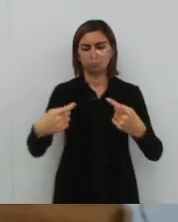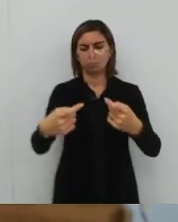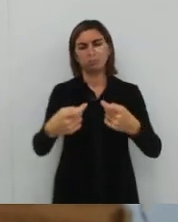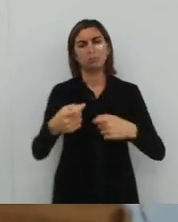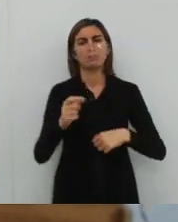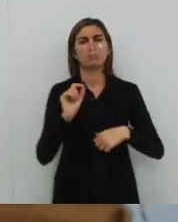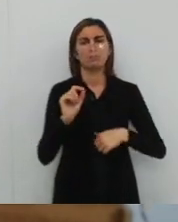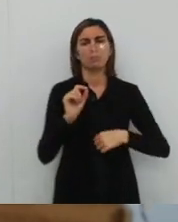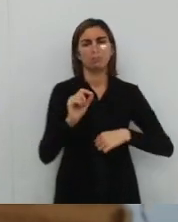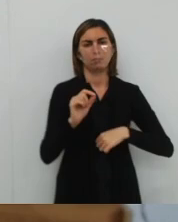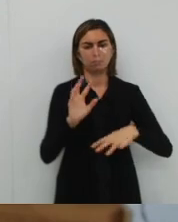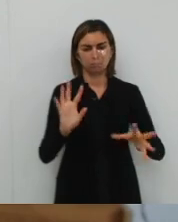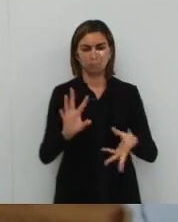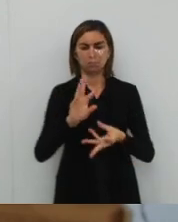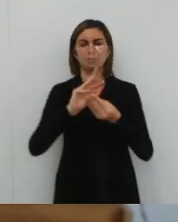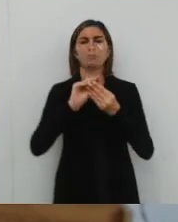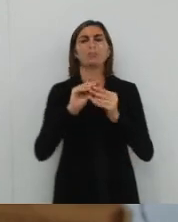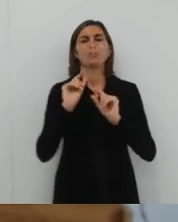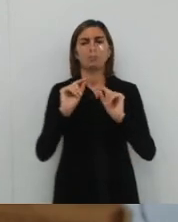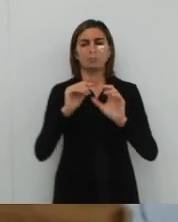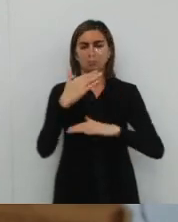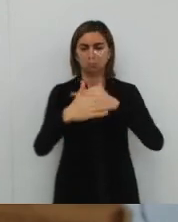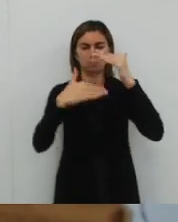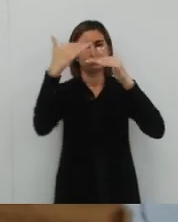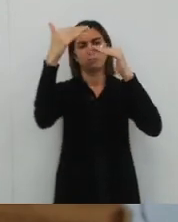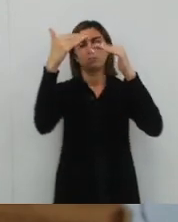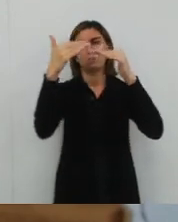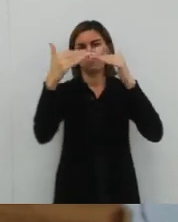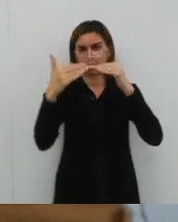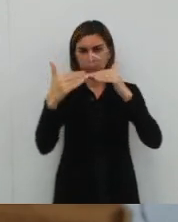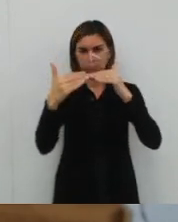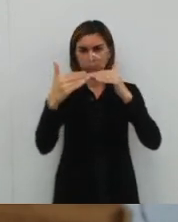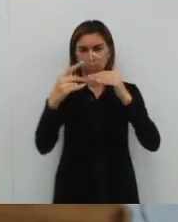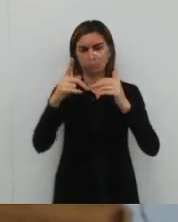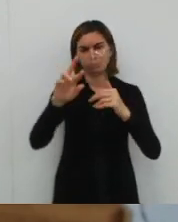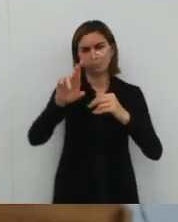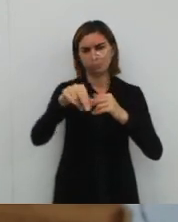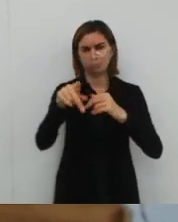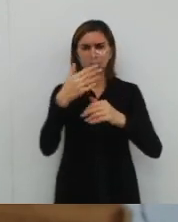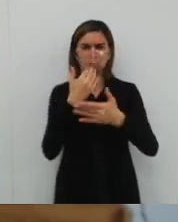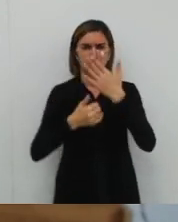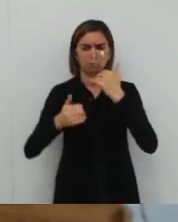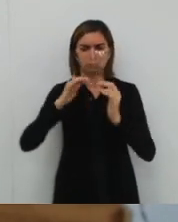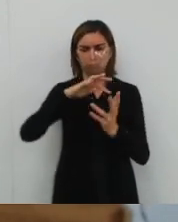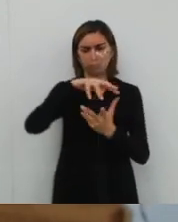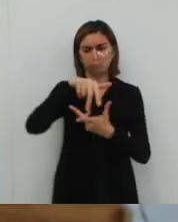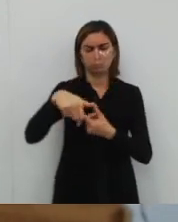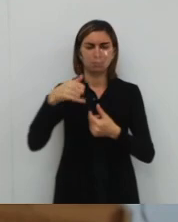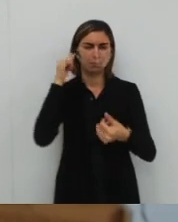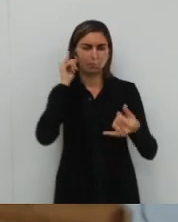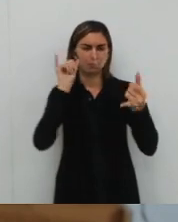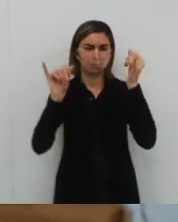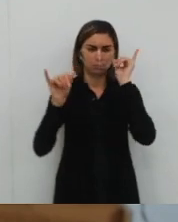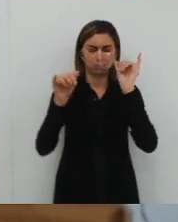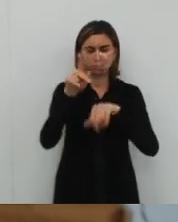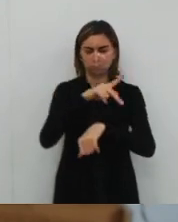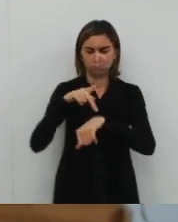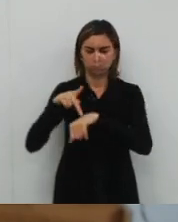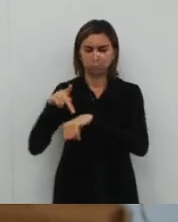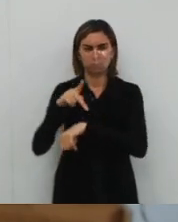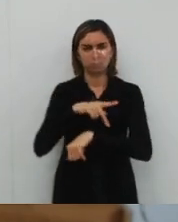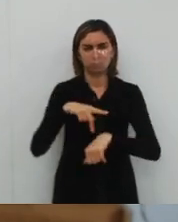para implementar o crescimento da produção de alimento no mundo e evitar que